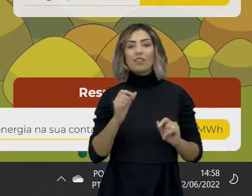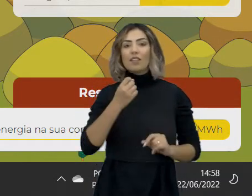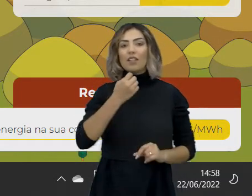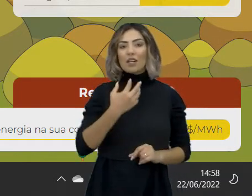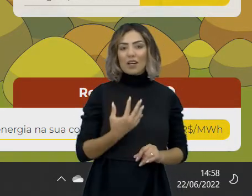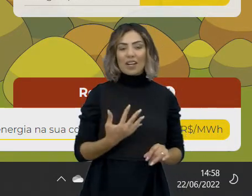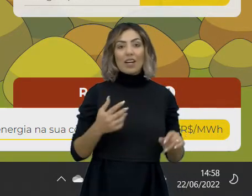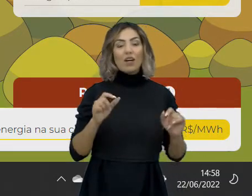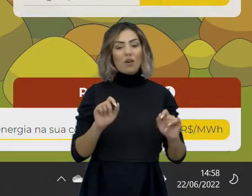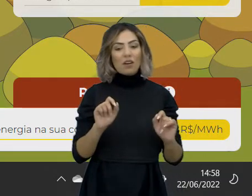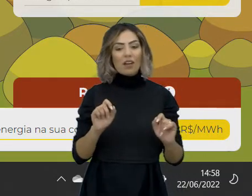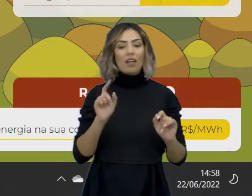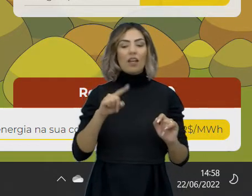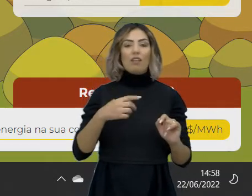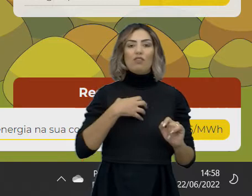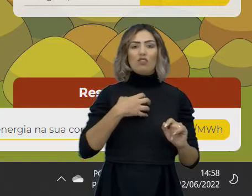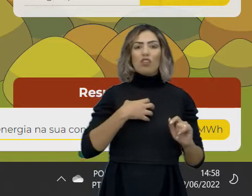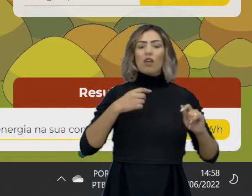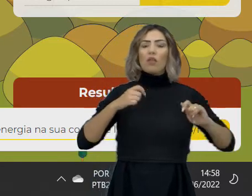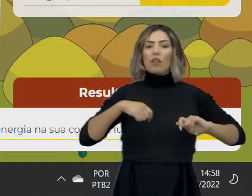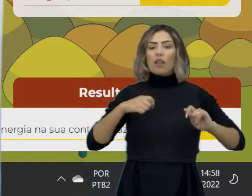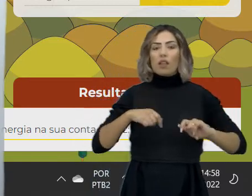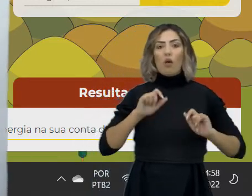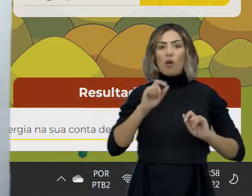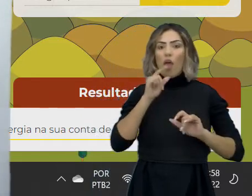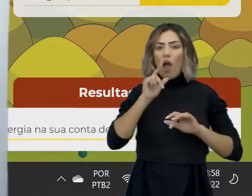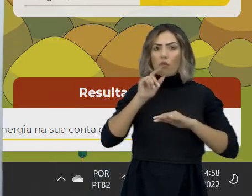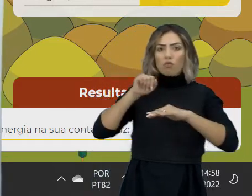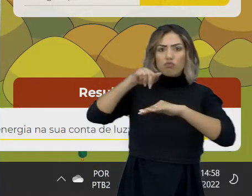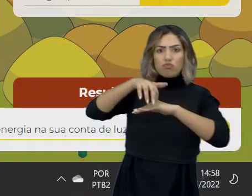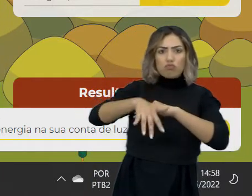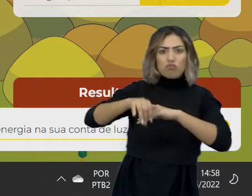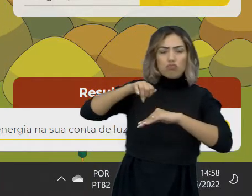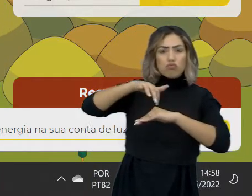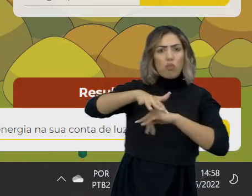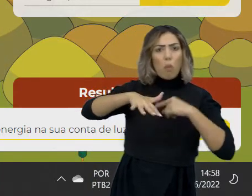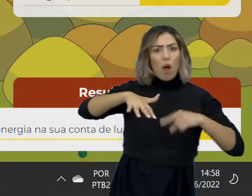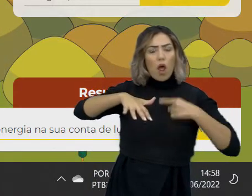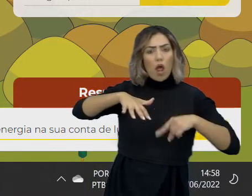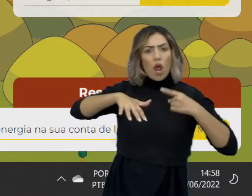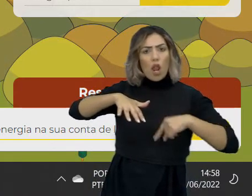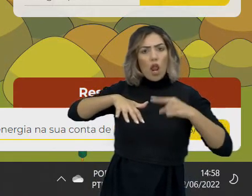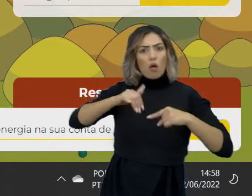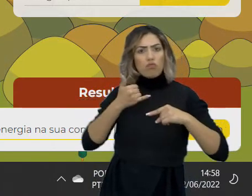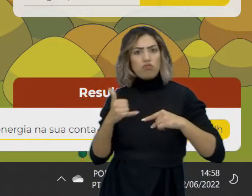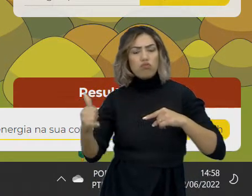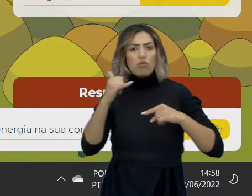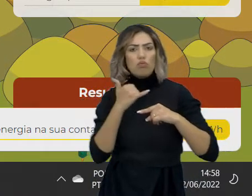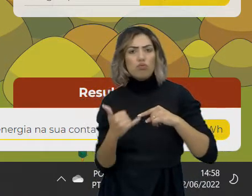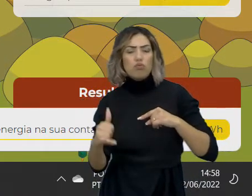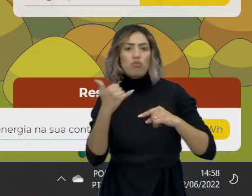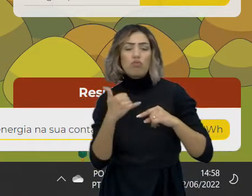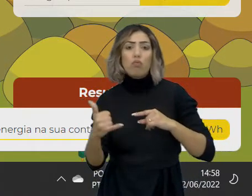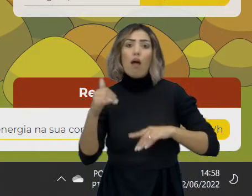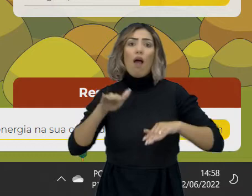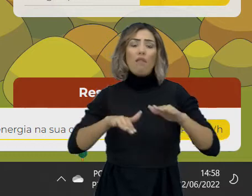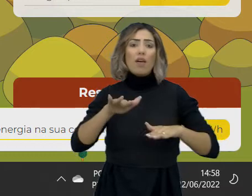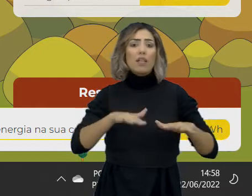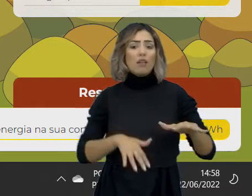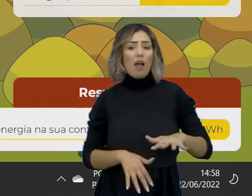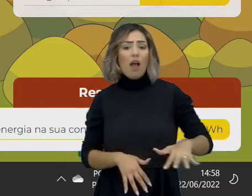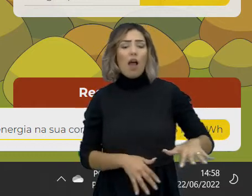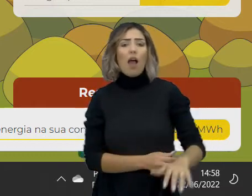tem uma possibilidade de ter hidrelétricas, porque não é todo lugar que tem. Não é todo lugar que tem água. Às vezes mora numa região que não tenha muito sol,